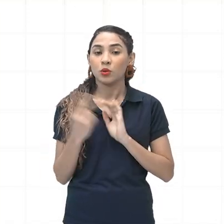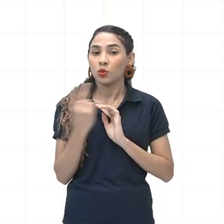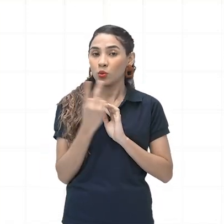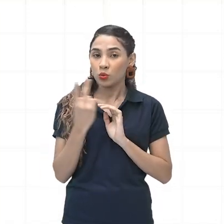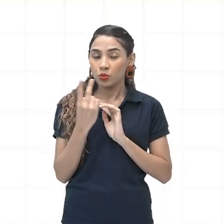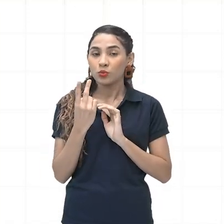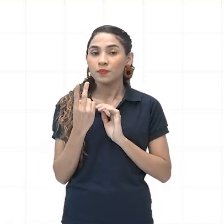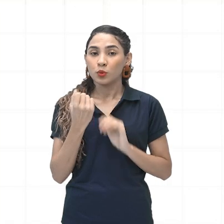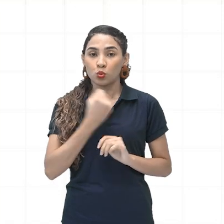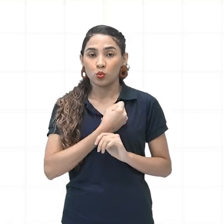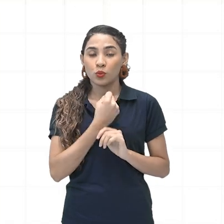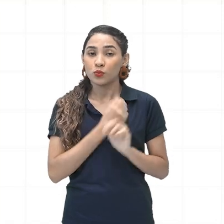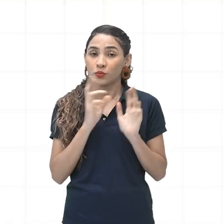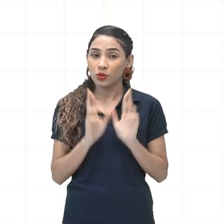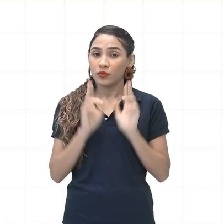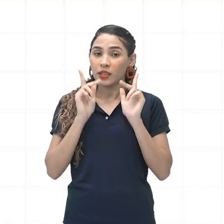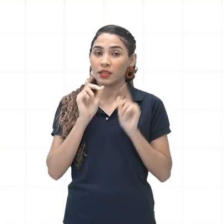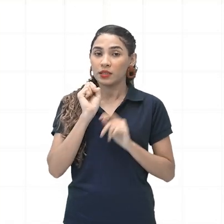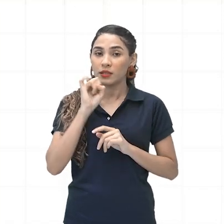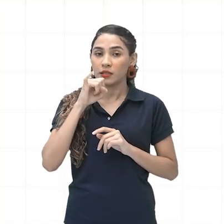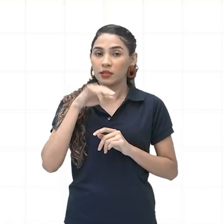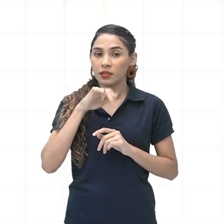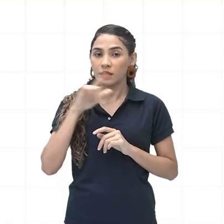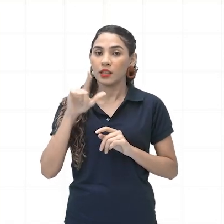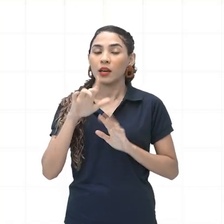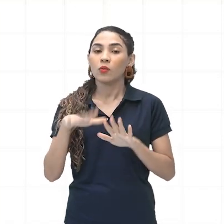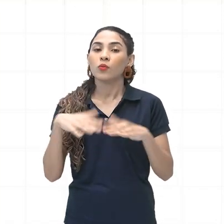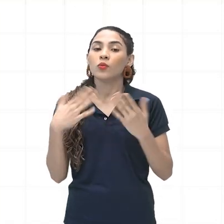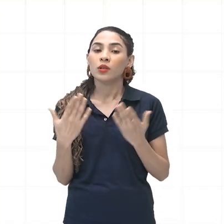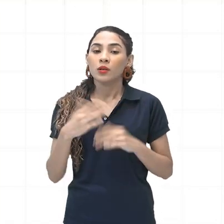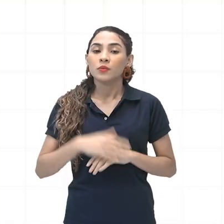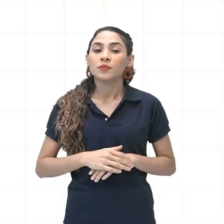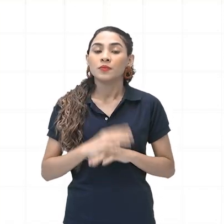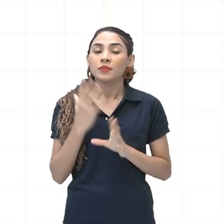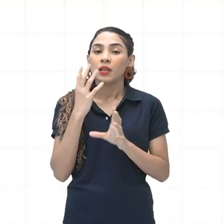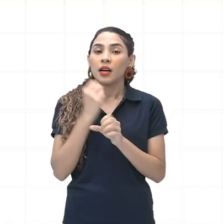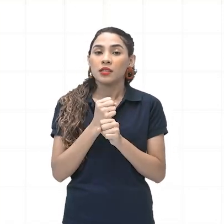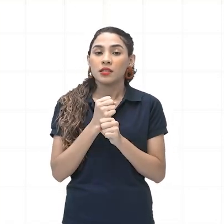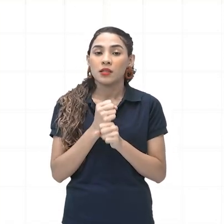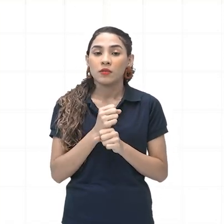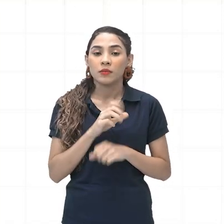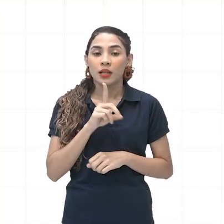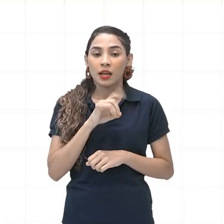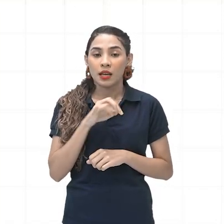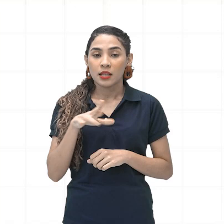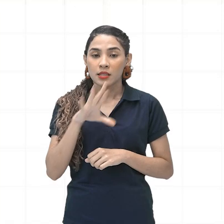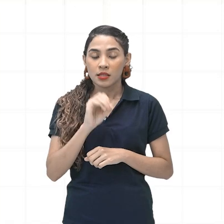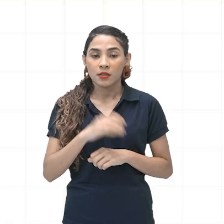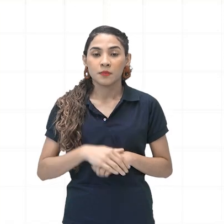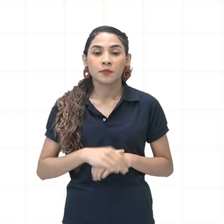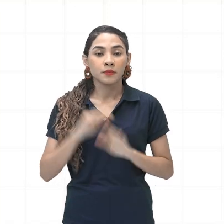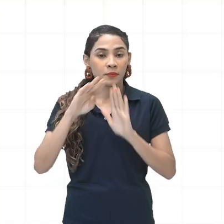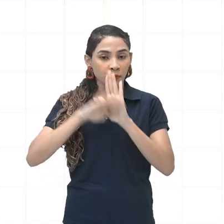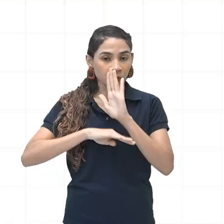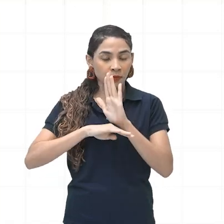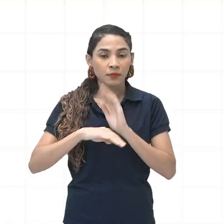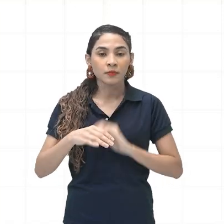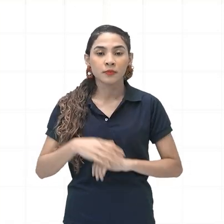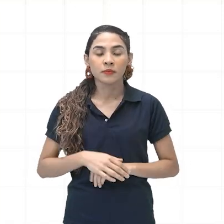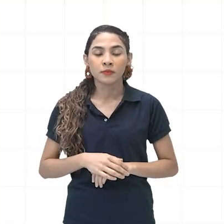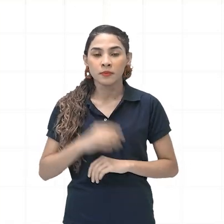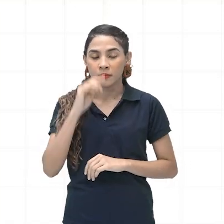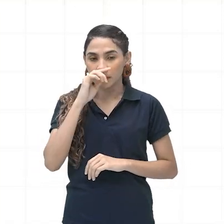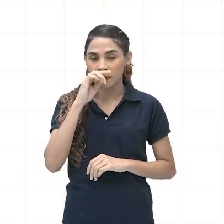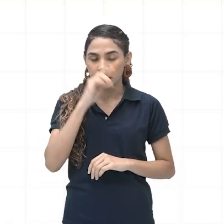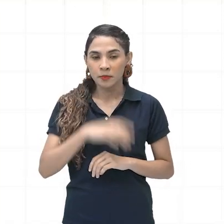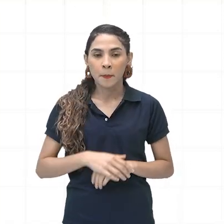números com sinais diferentes. Então, a gente faz na adição uma subtração desses números e